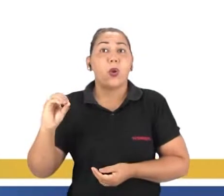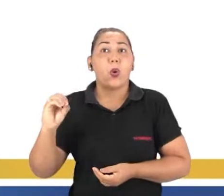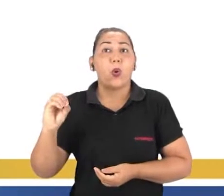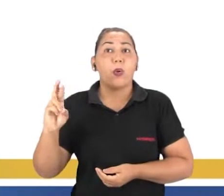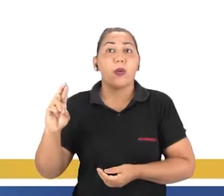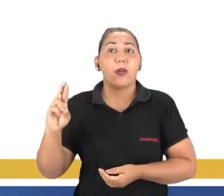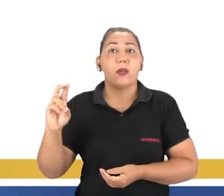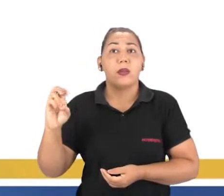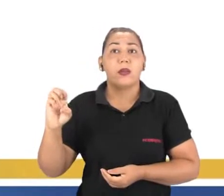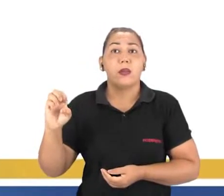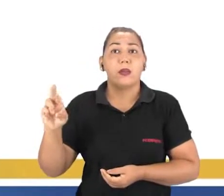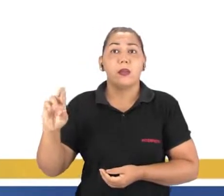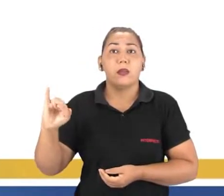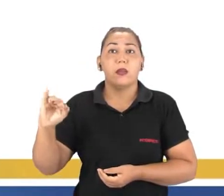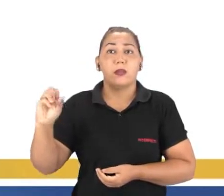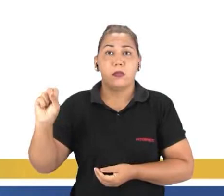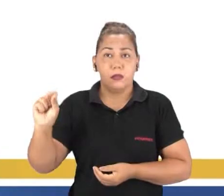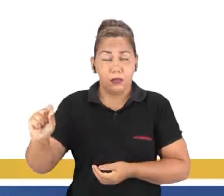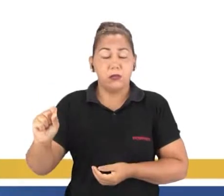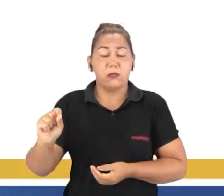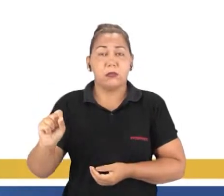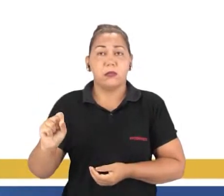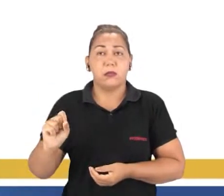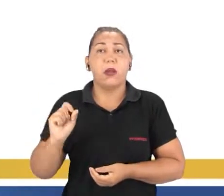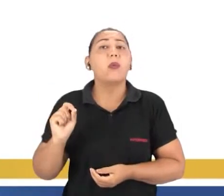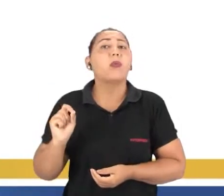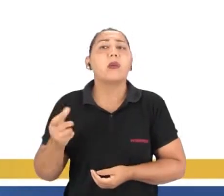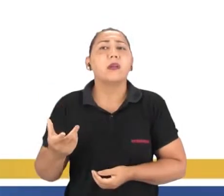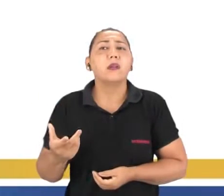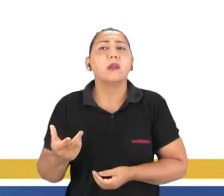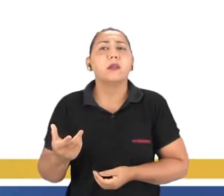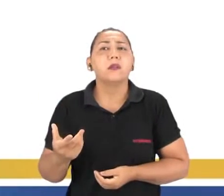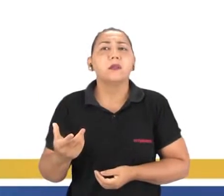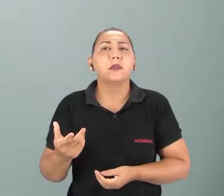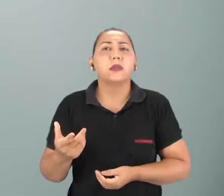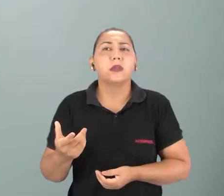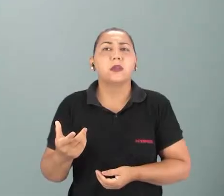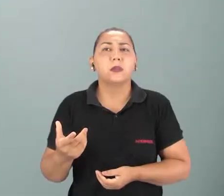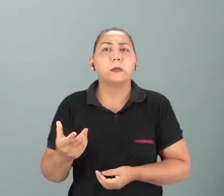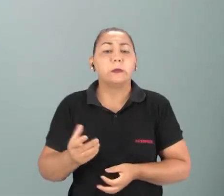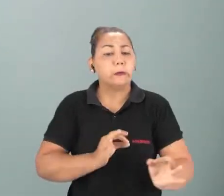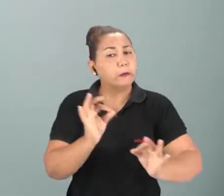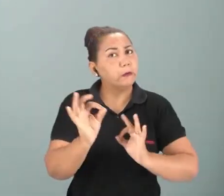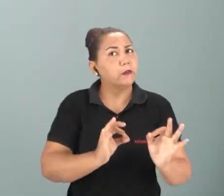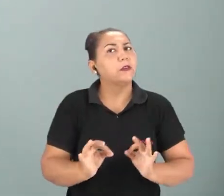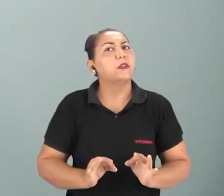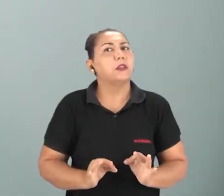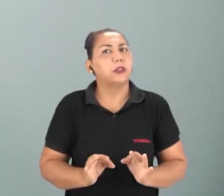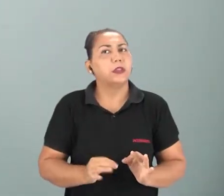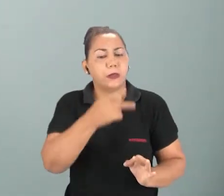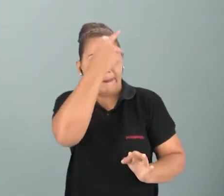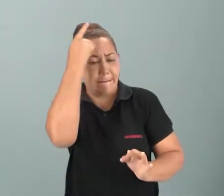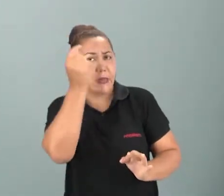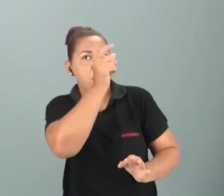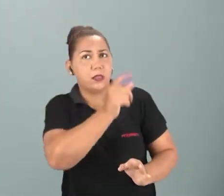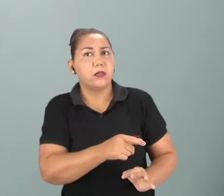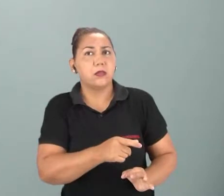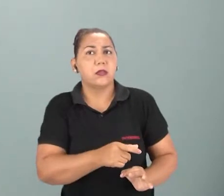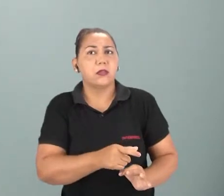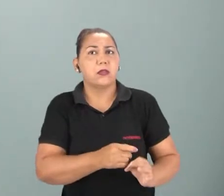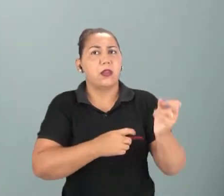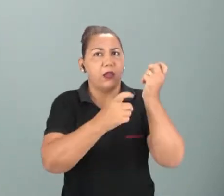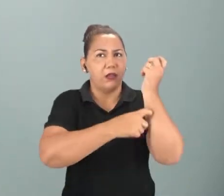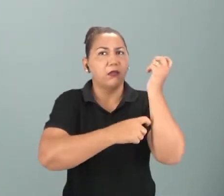mais eram do que esse orquestramento de não índios, de